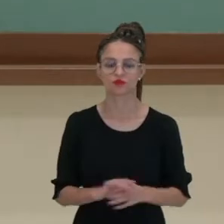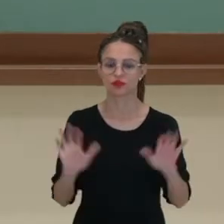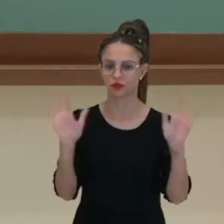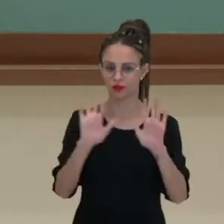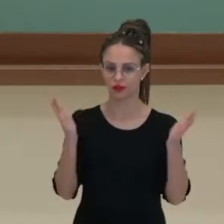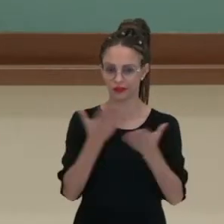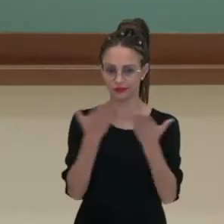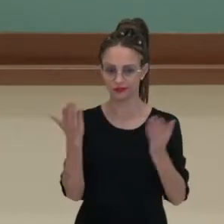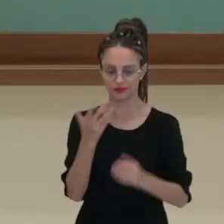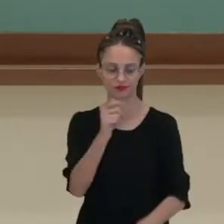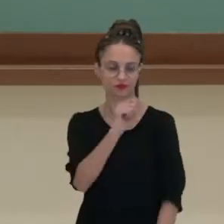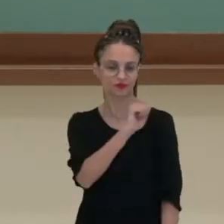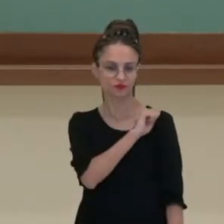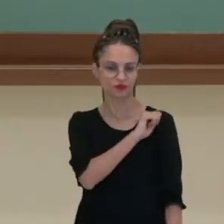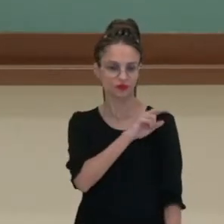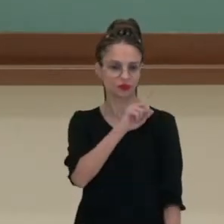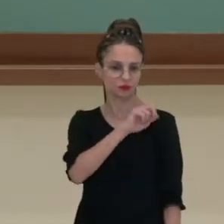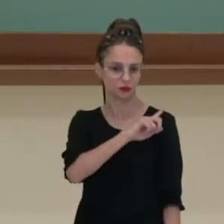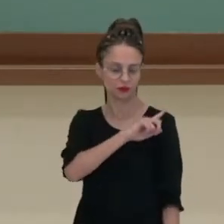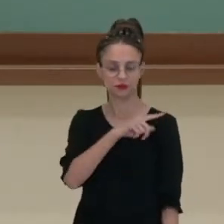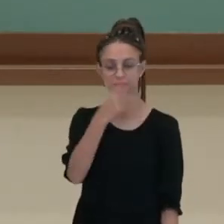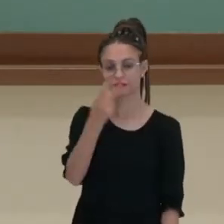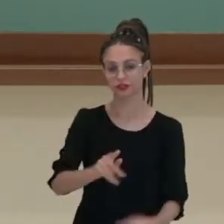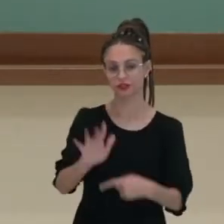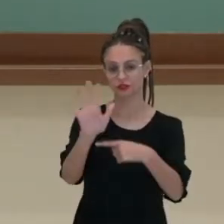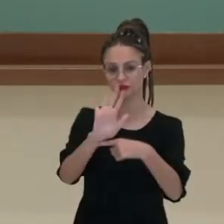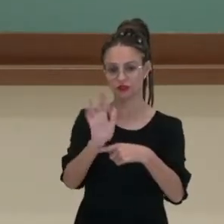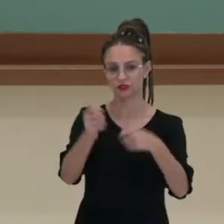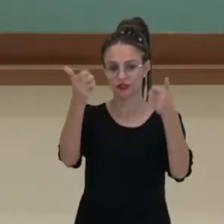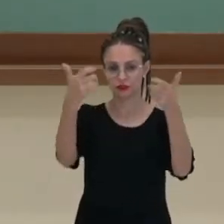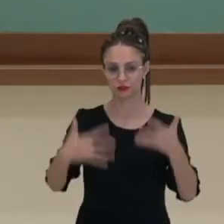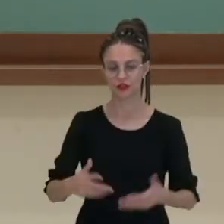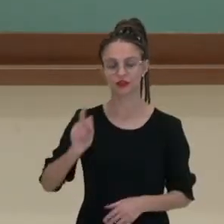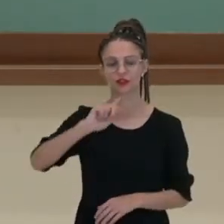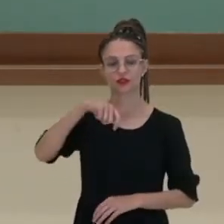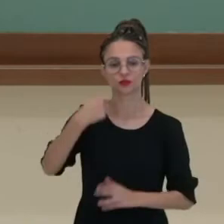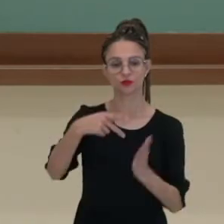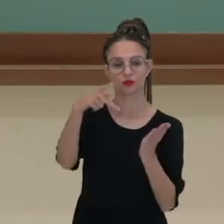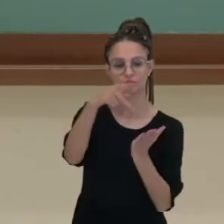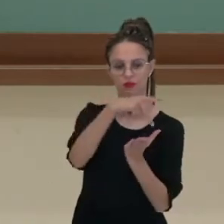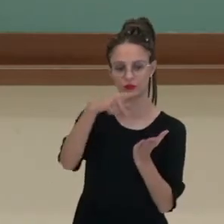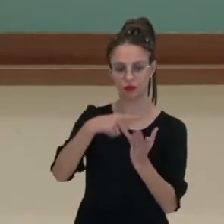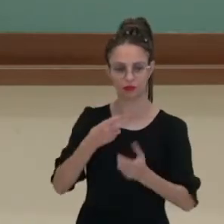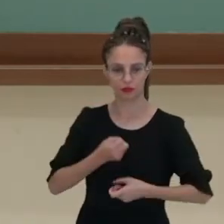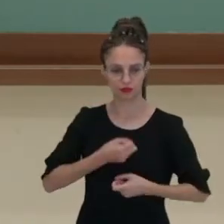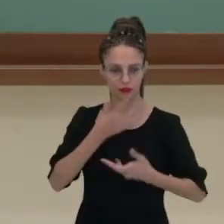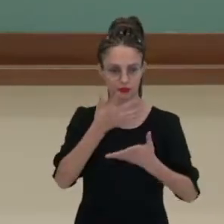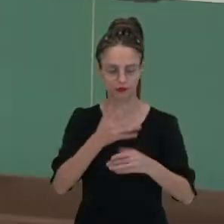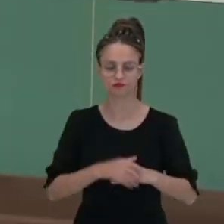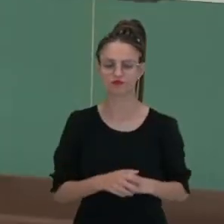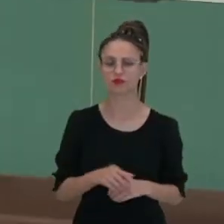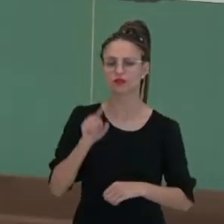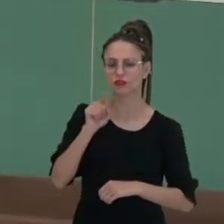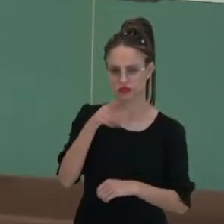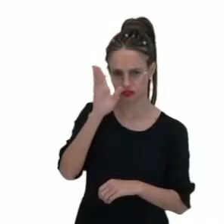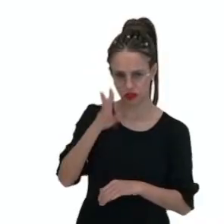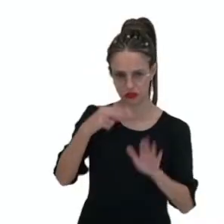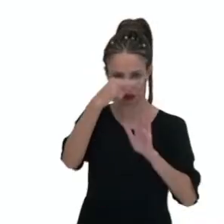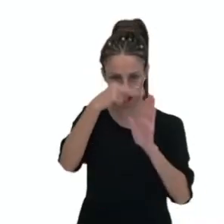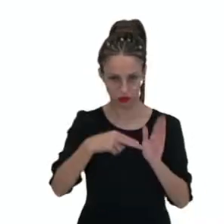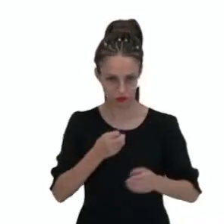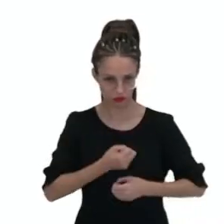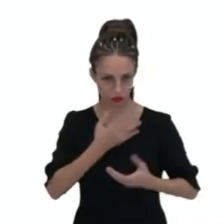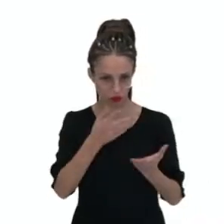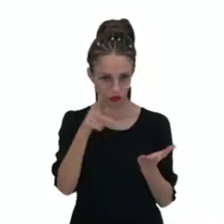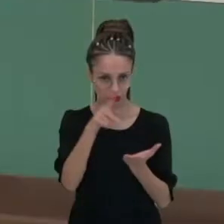Olá, estudantes da primeira série. Nesse vídeo vamos falar sobre poemas. Você já leu um poema? Claro